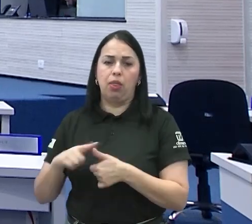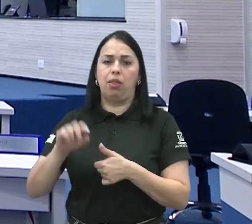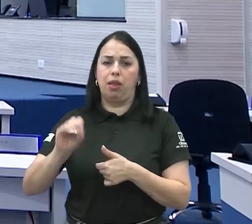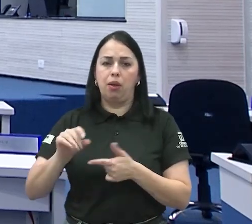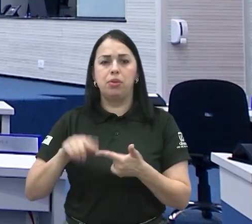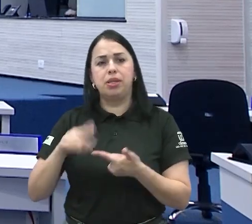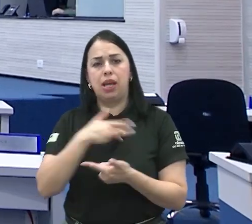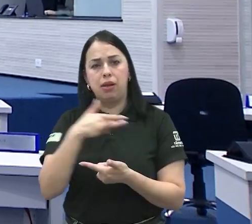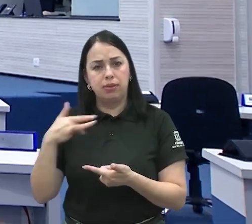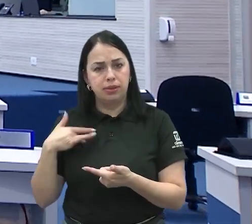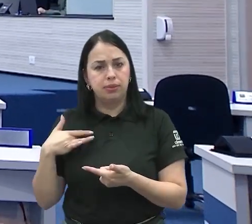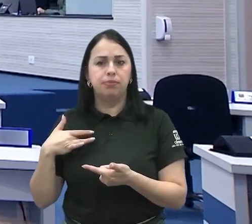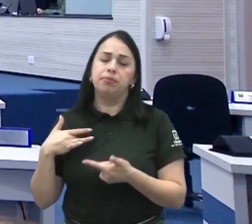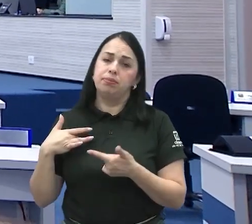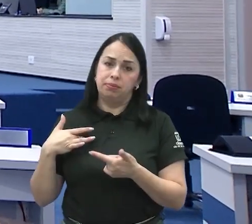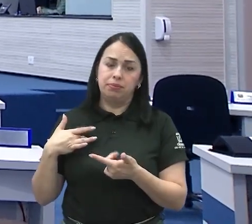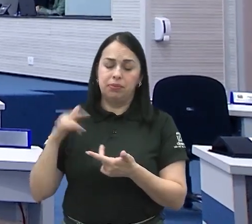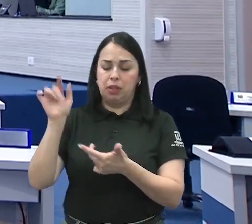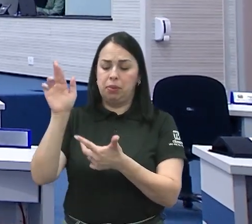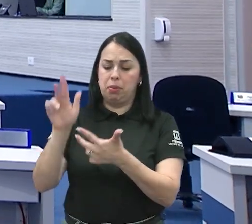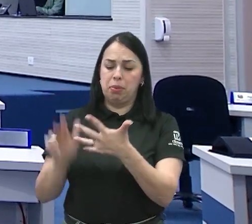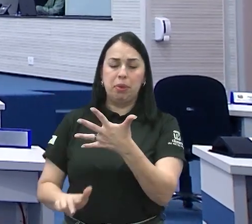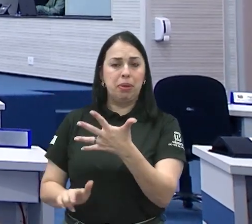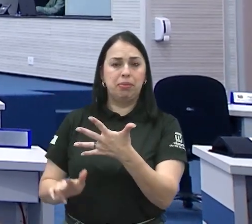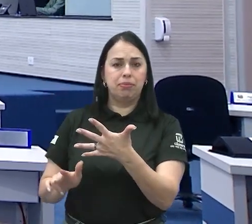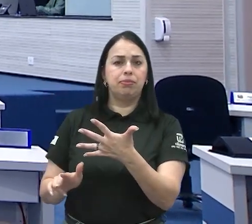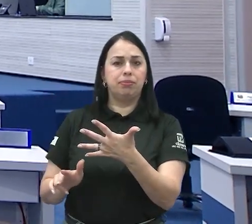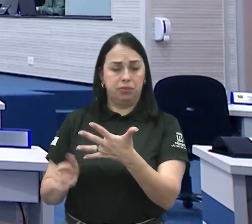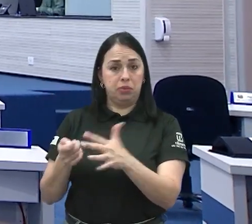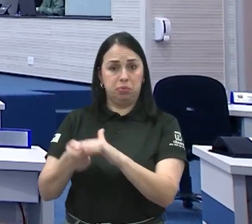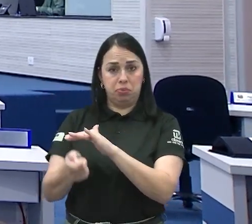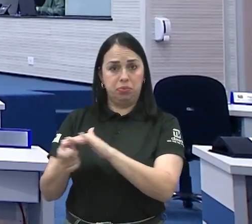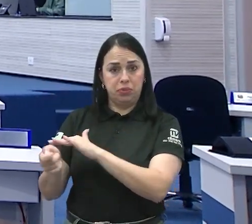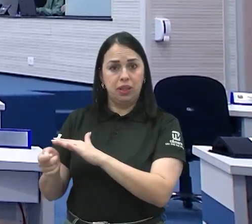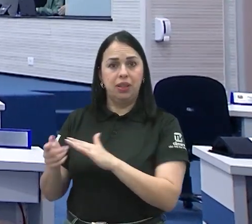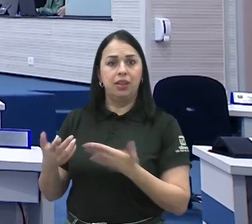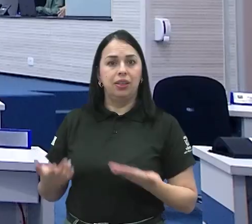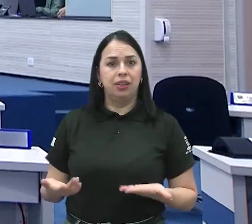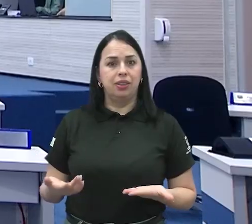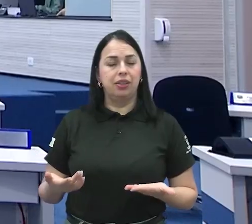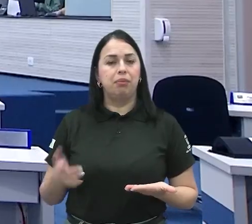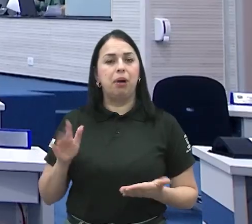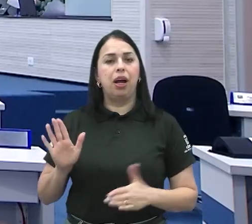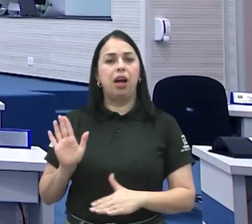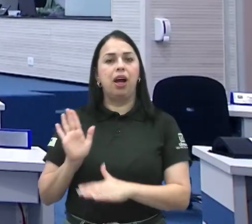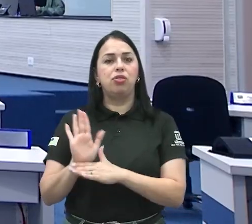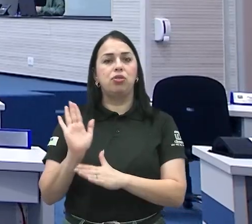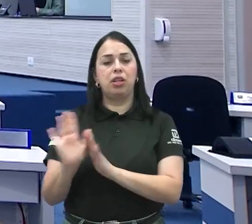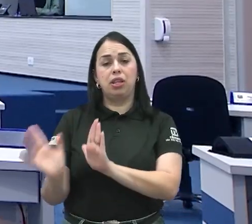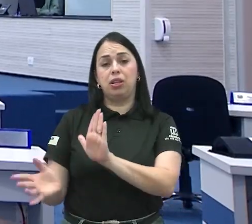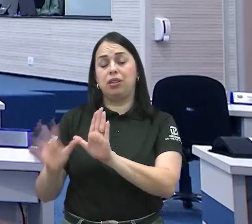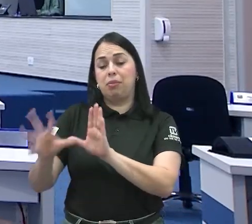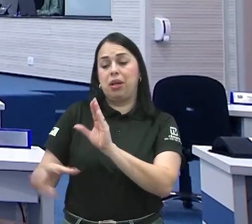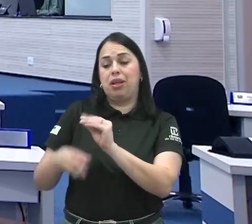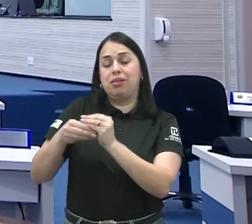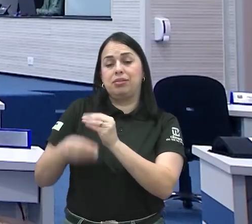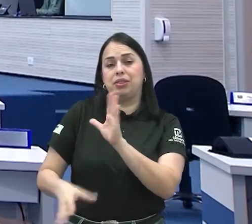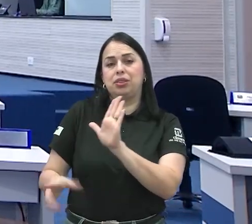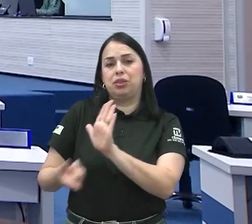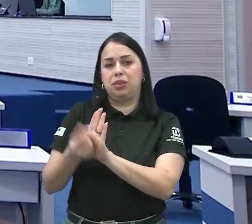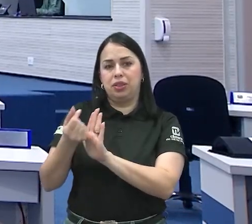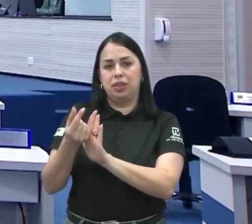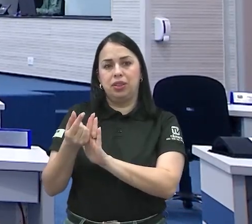para educação, para saúde, né, para diversos locais direcionados para que possam contribuir com o orçamento e